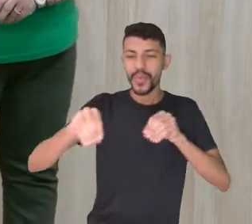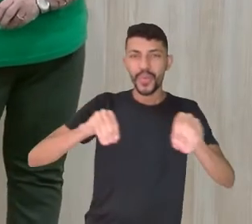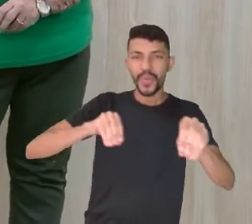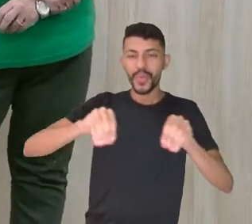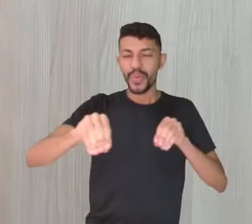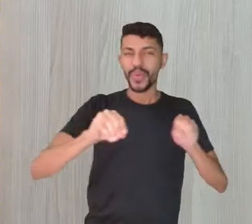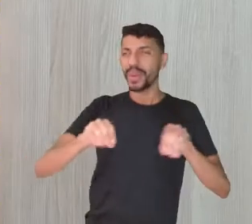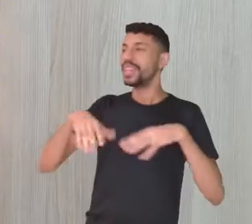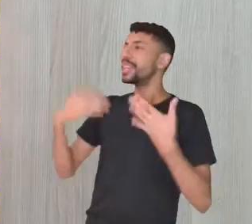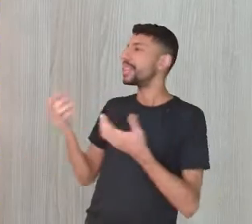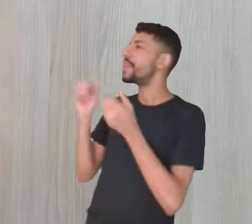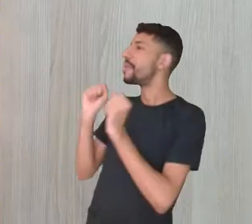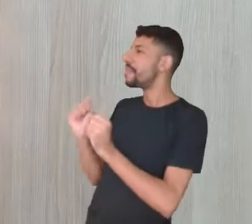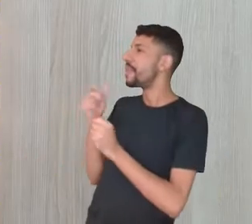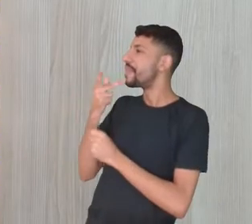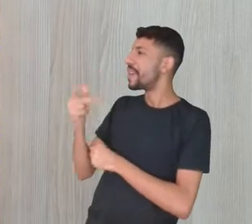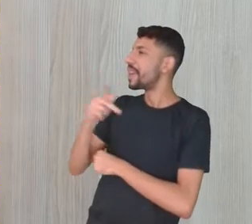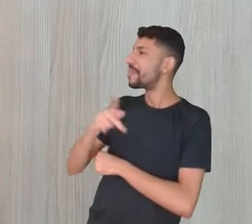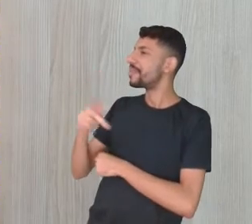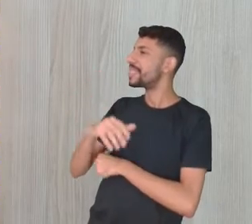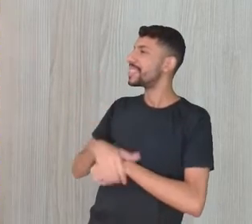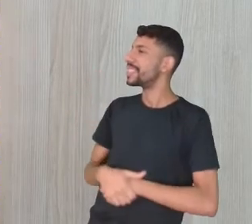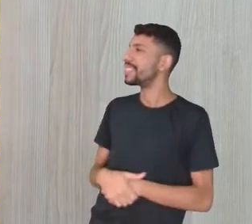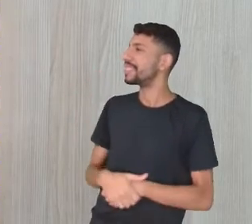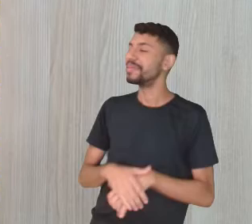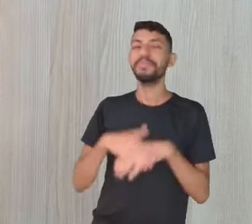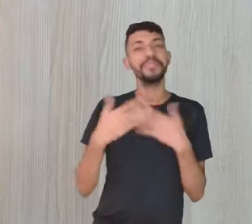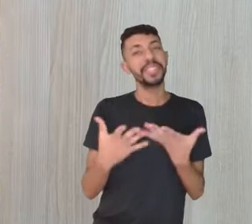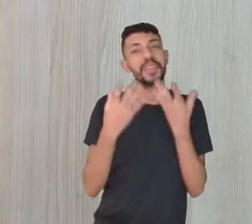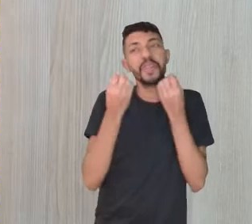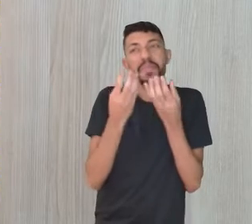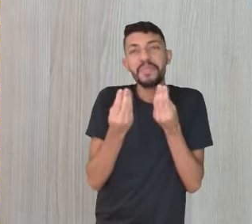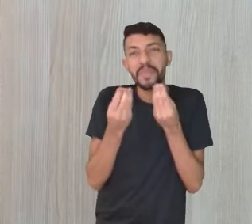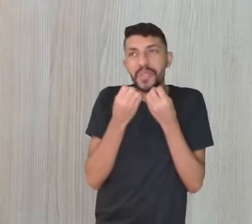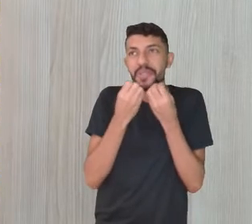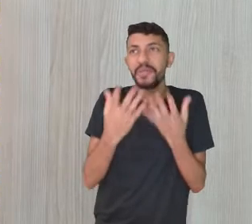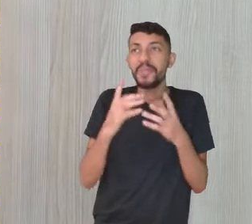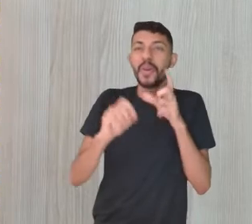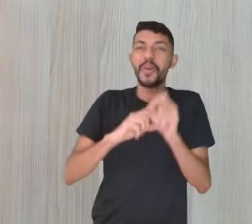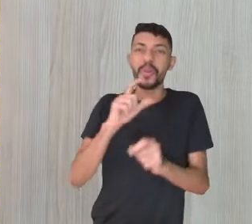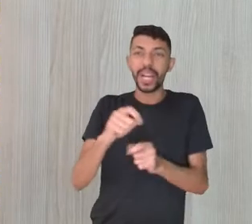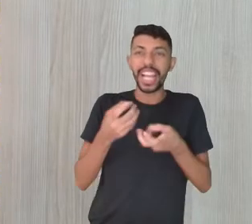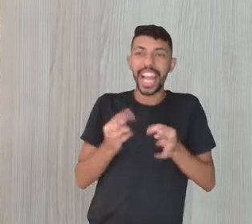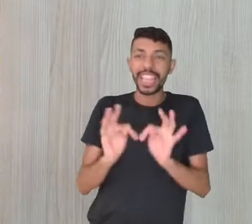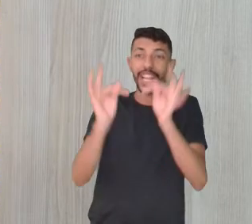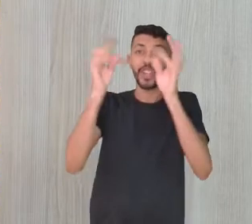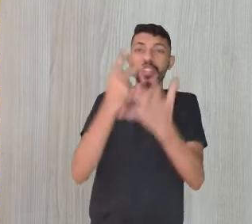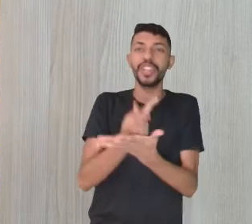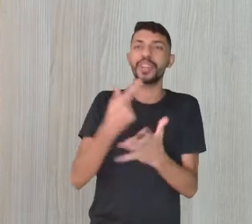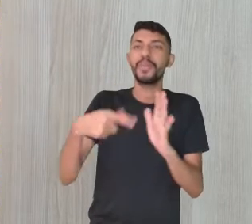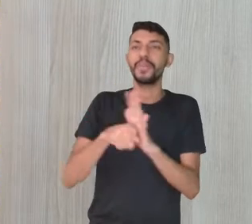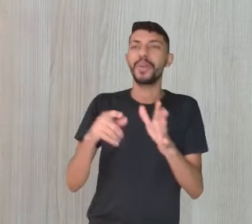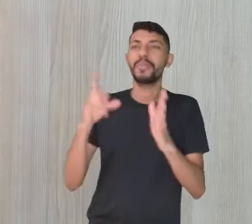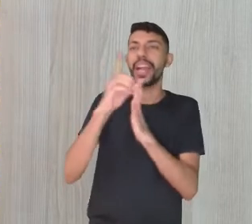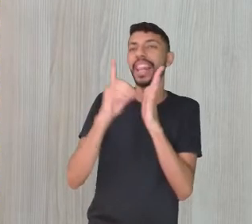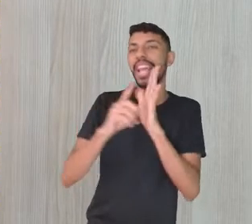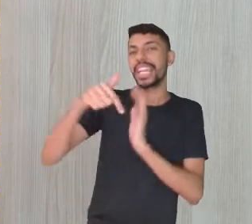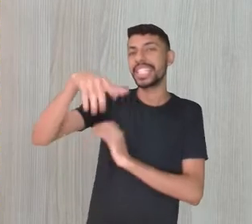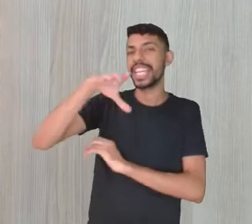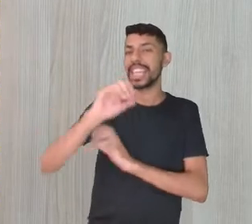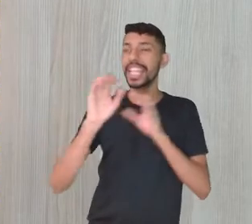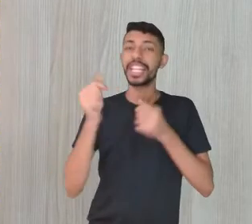aí. Bem, minha gente, era muito bom. A tecnologia chegando na década de 70, não